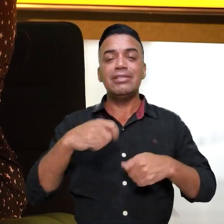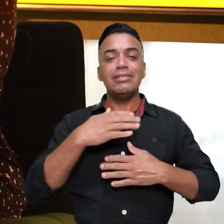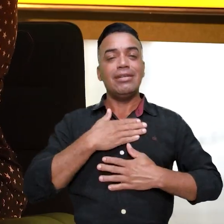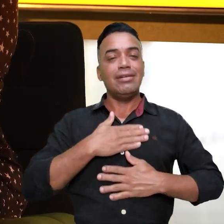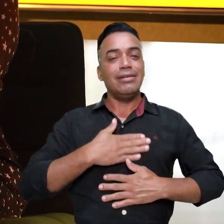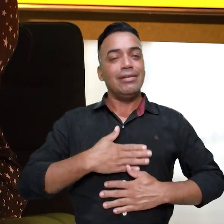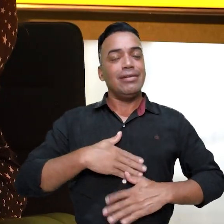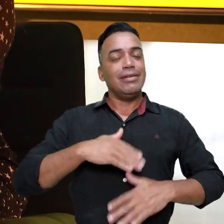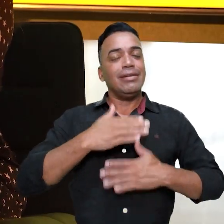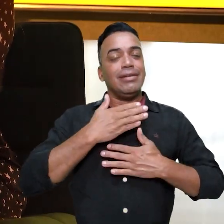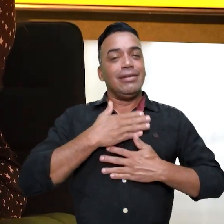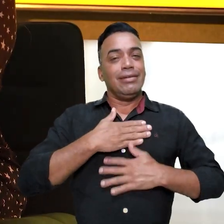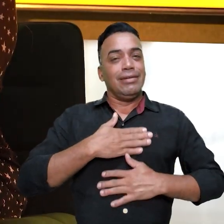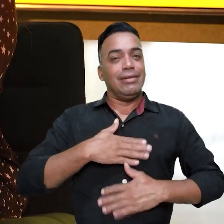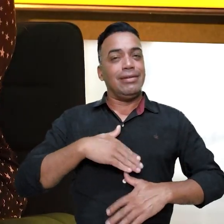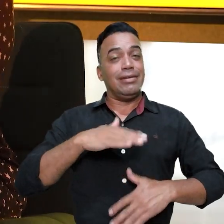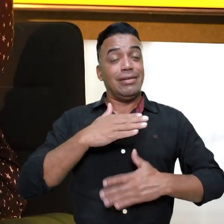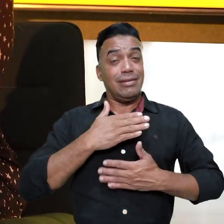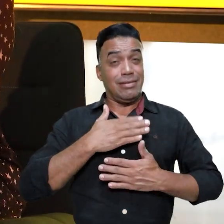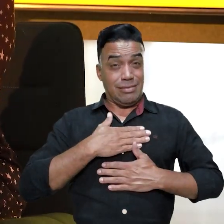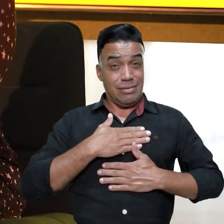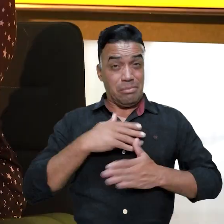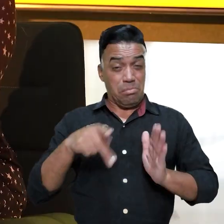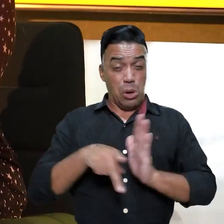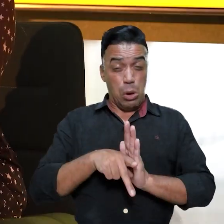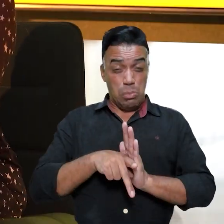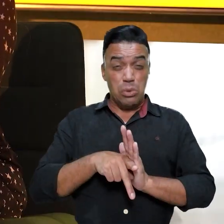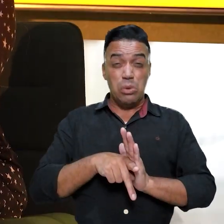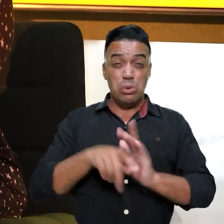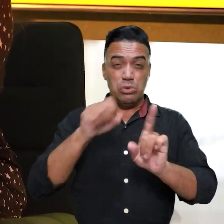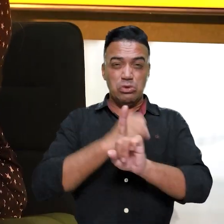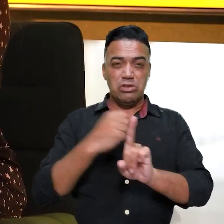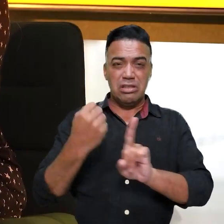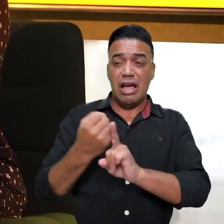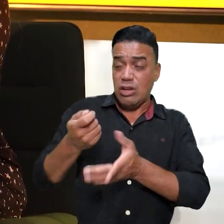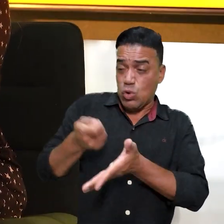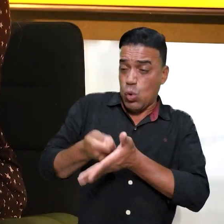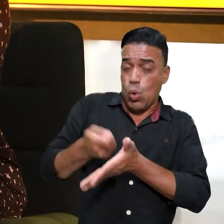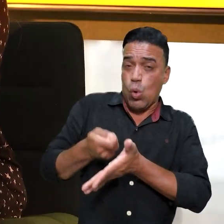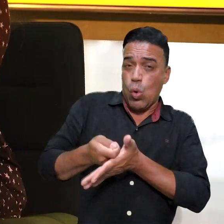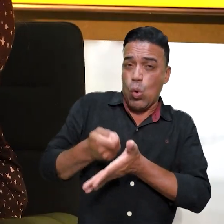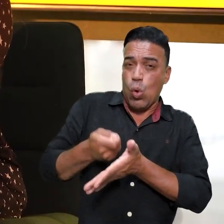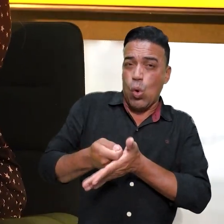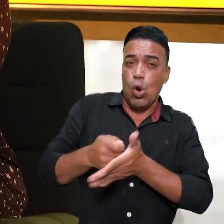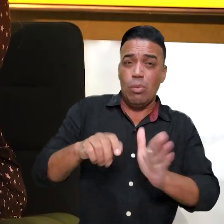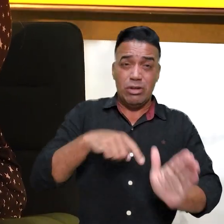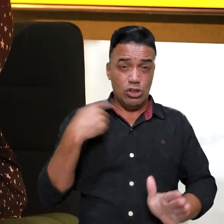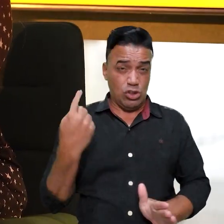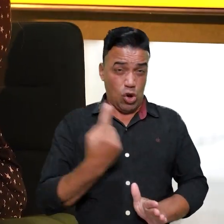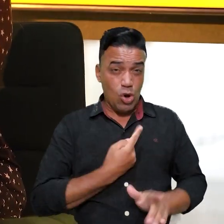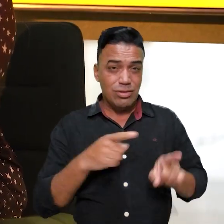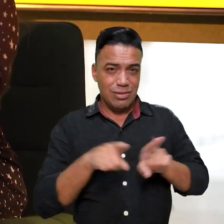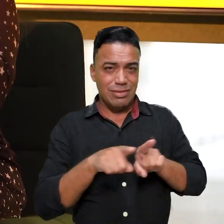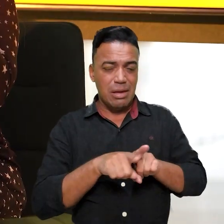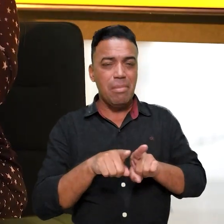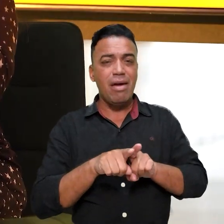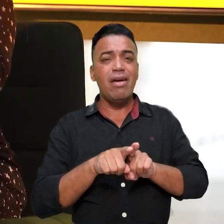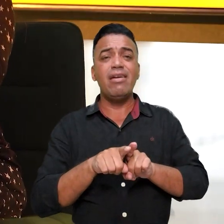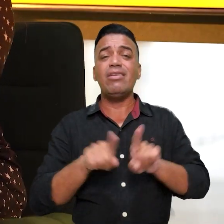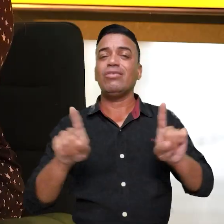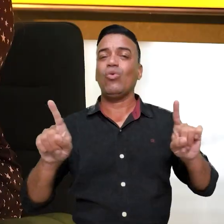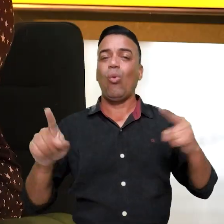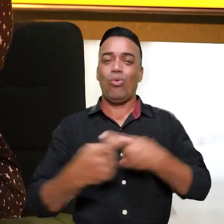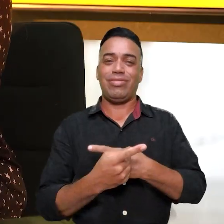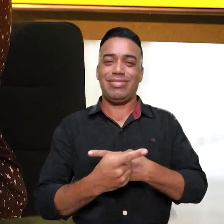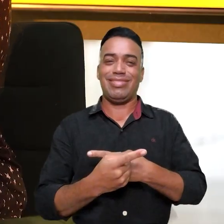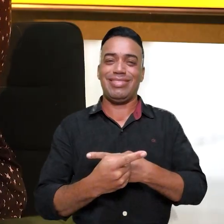calma. Numa sociedade que exige dela e de todos nós o oposto